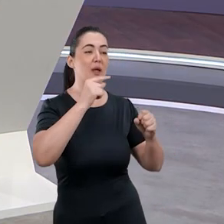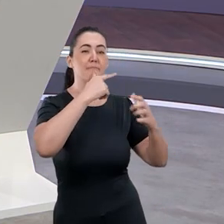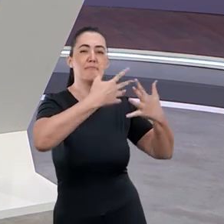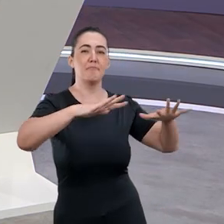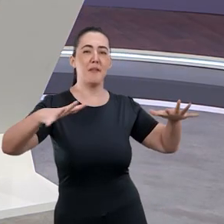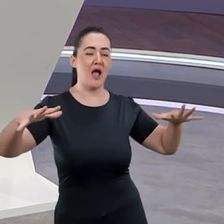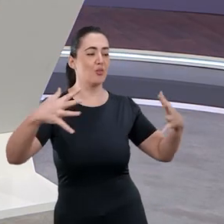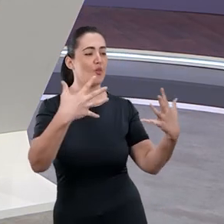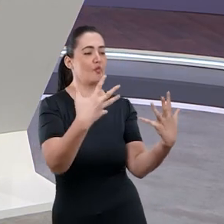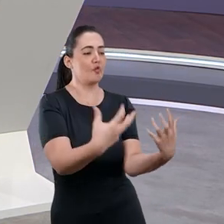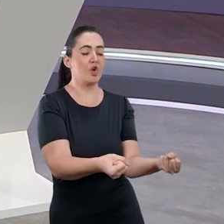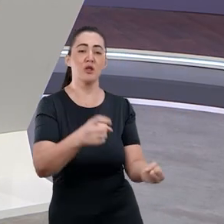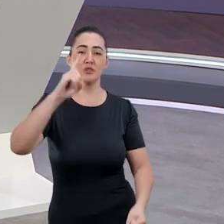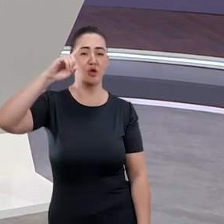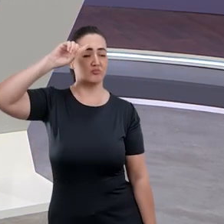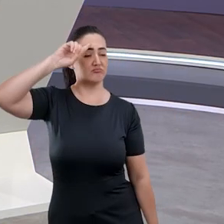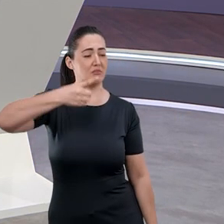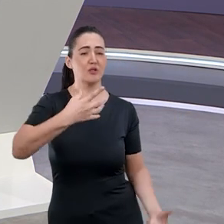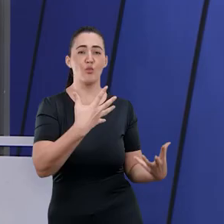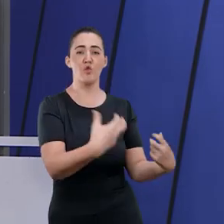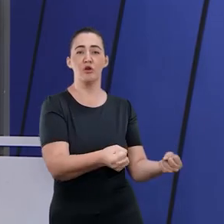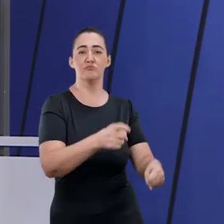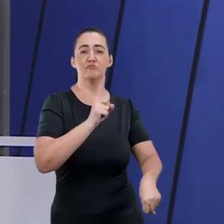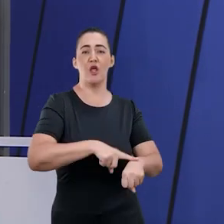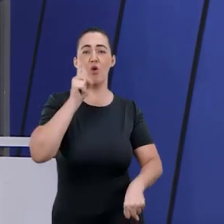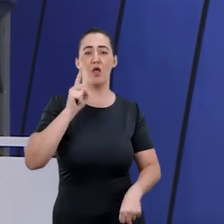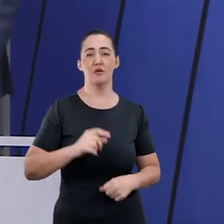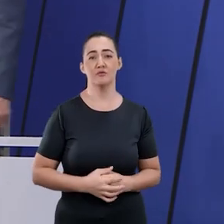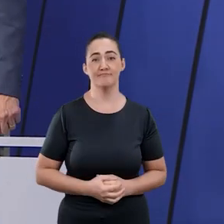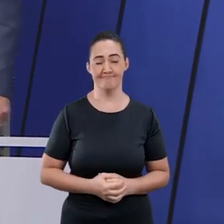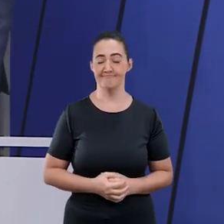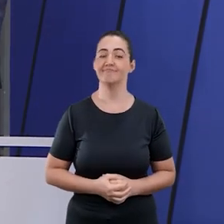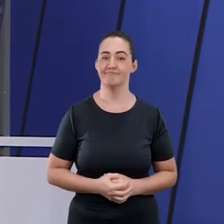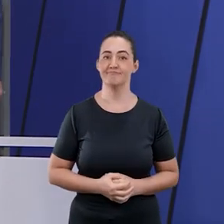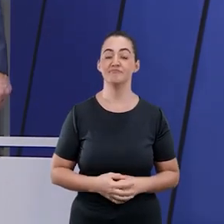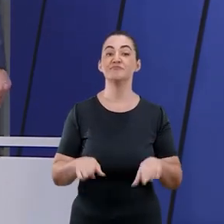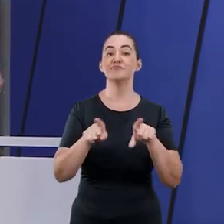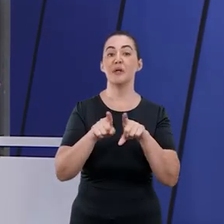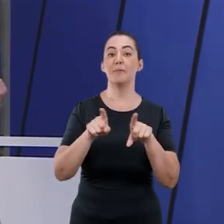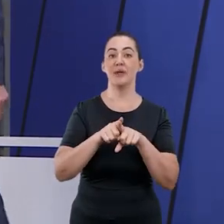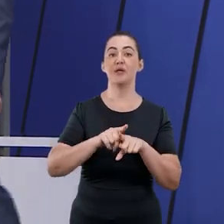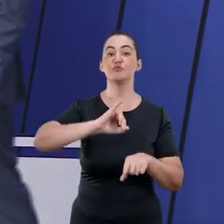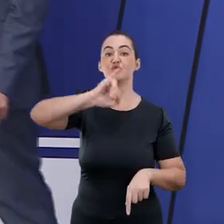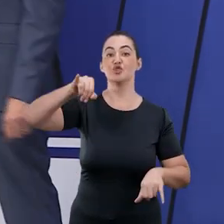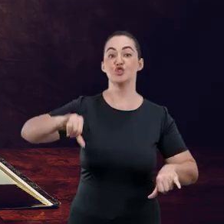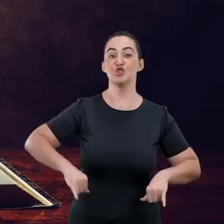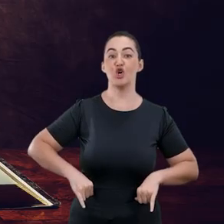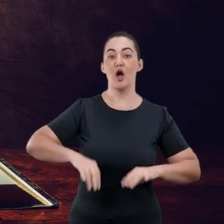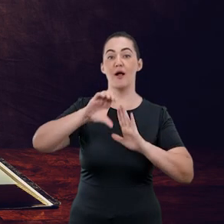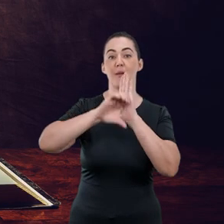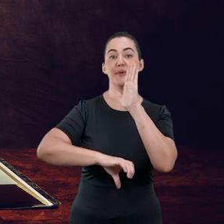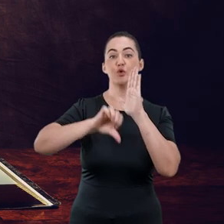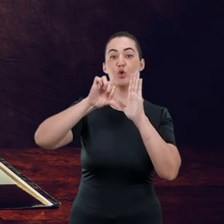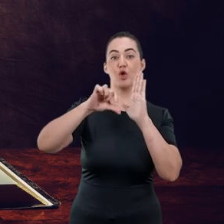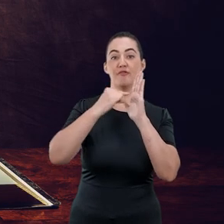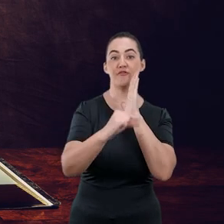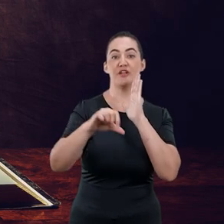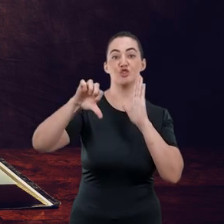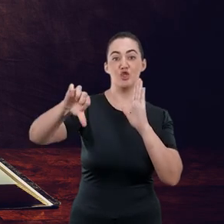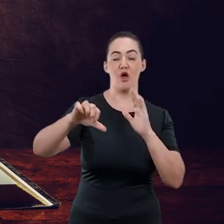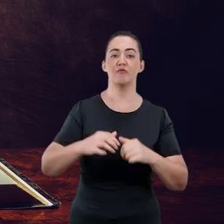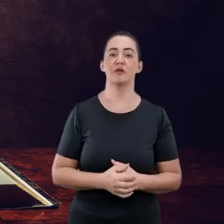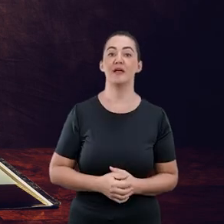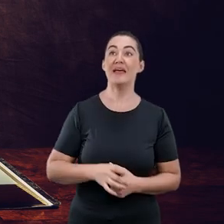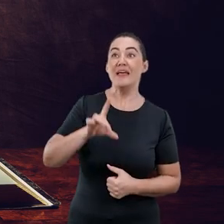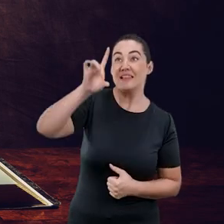sobre tudo que acontece à nossa volta. Diz também a Bíblia em Jó 9:9, ele fez a ursa